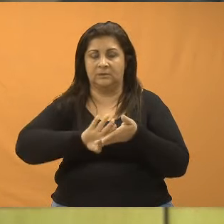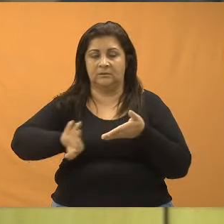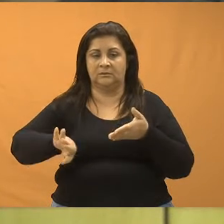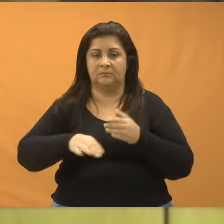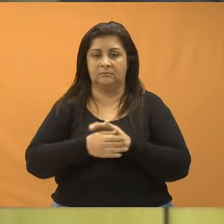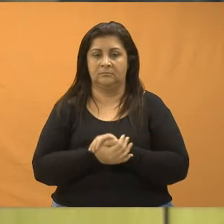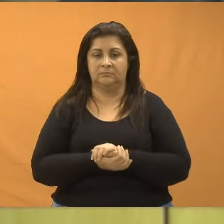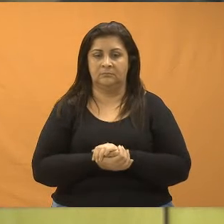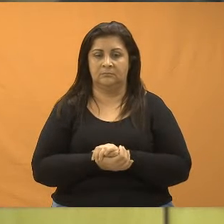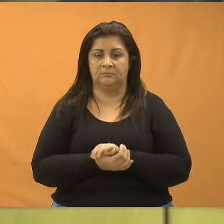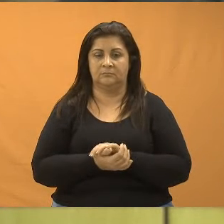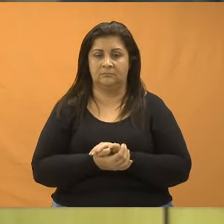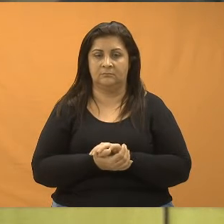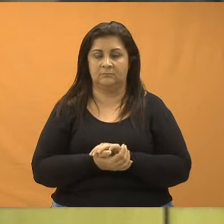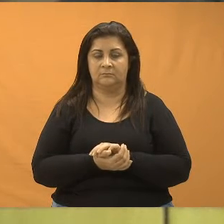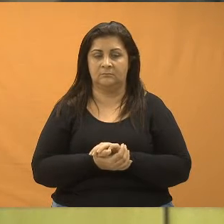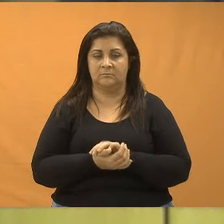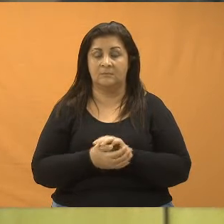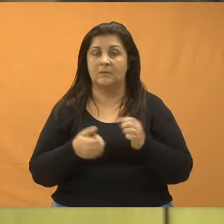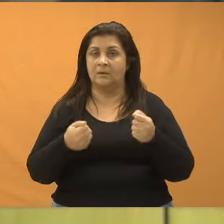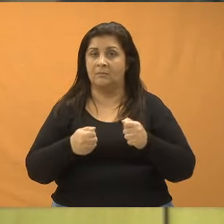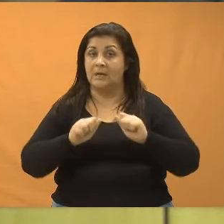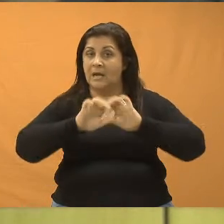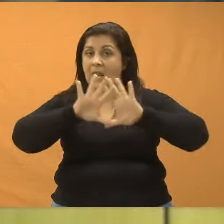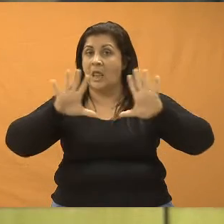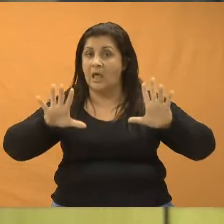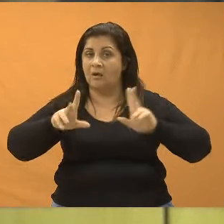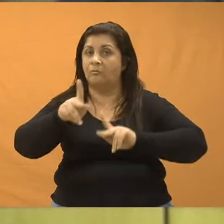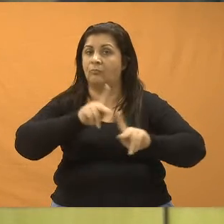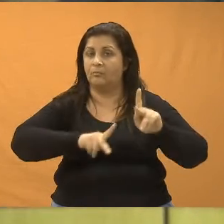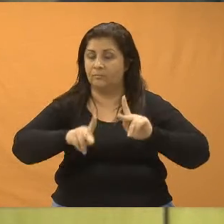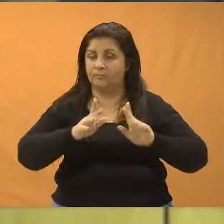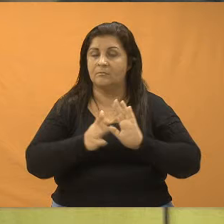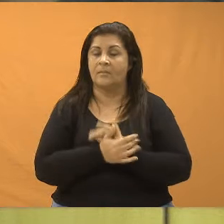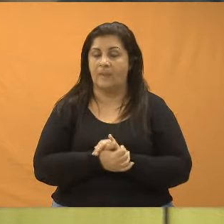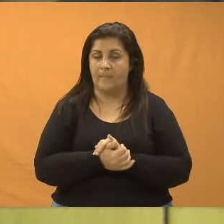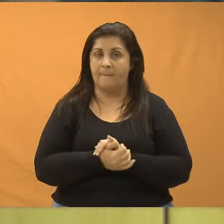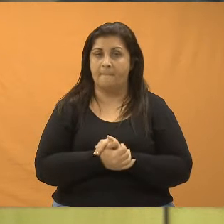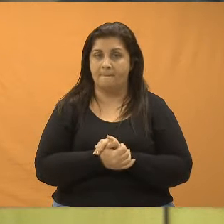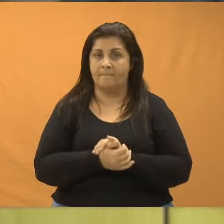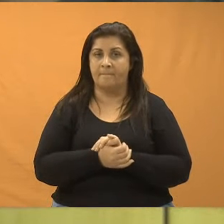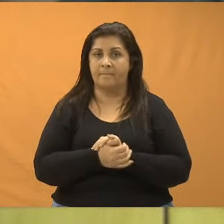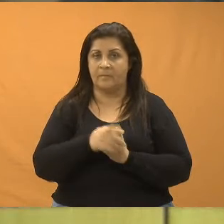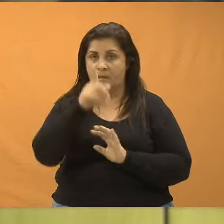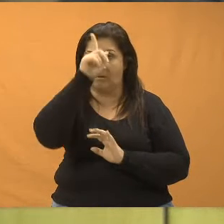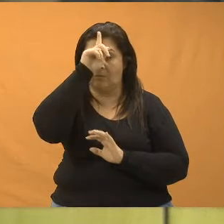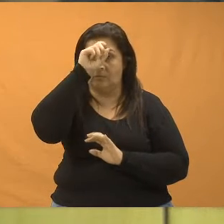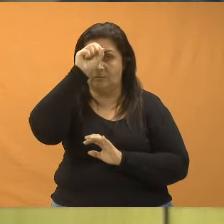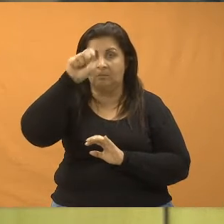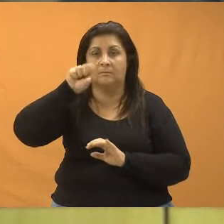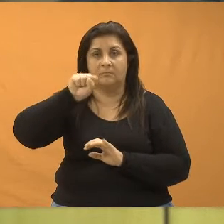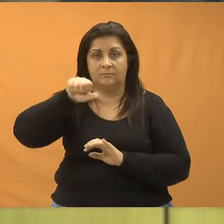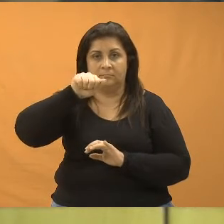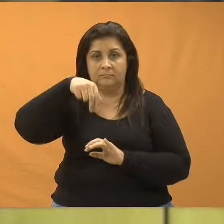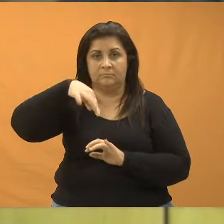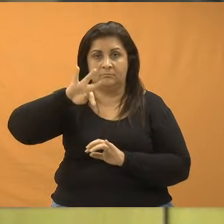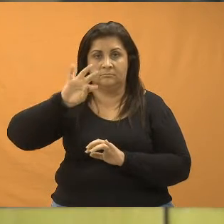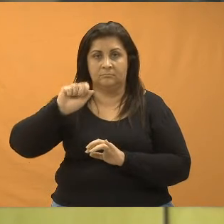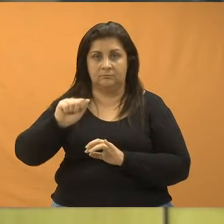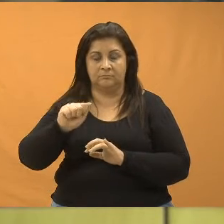né? Tem que ficar bem claro para a população, né, dessa dúvida. A Santa Casa de Jacareí